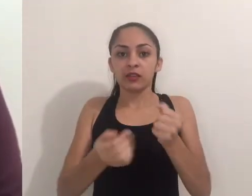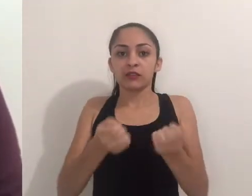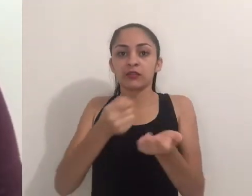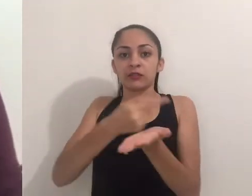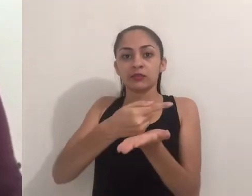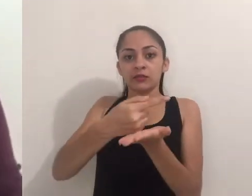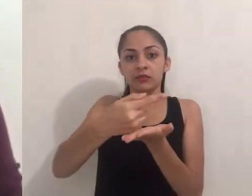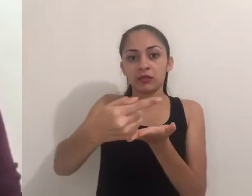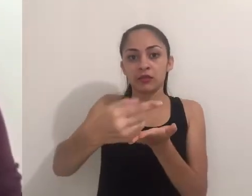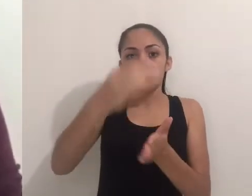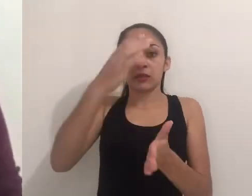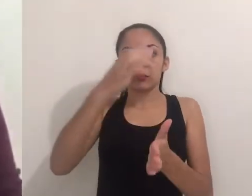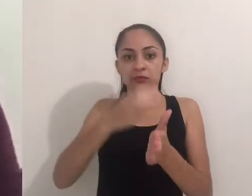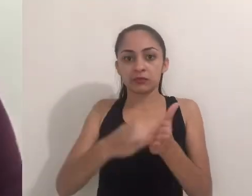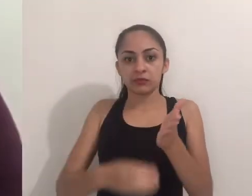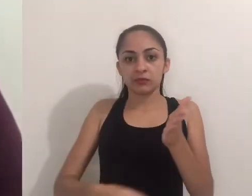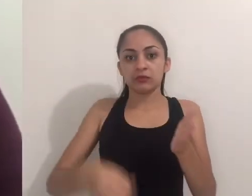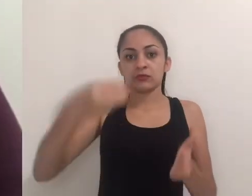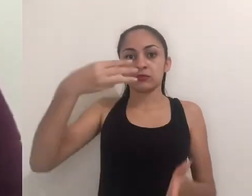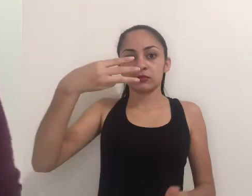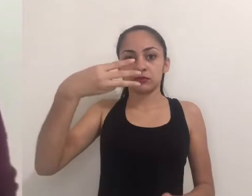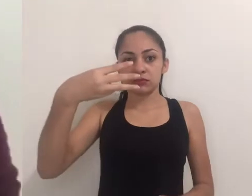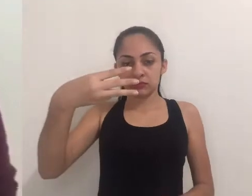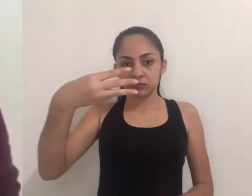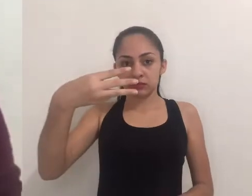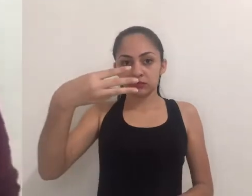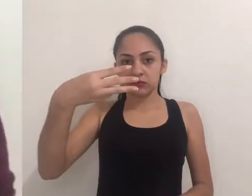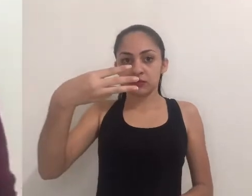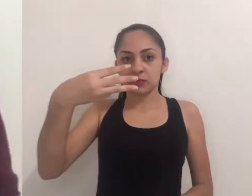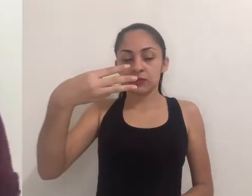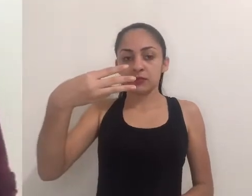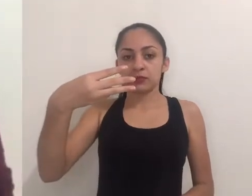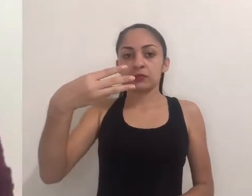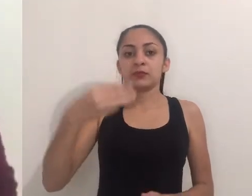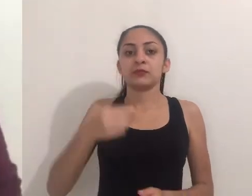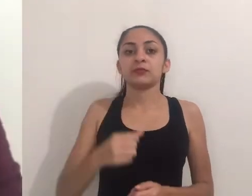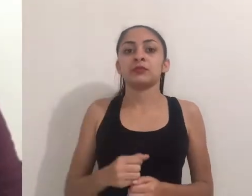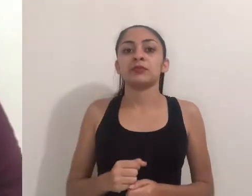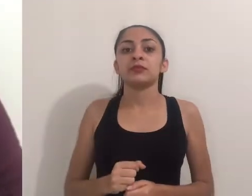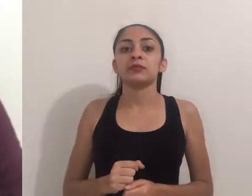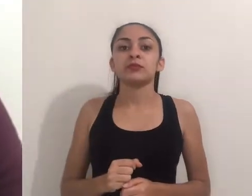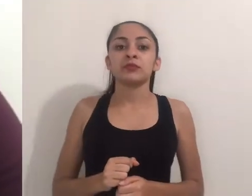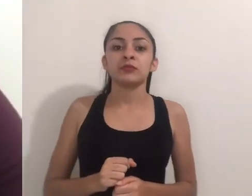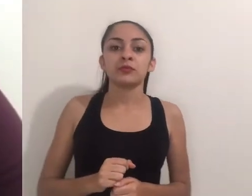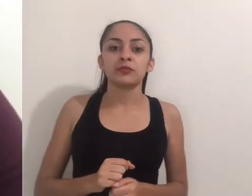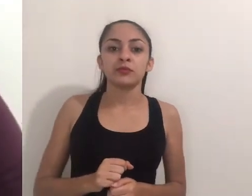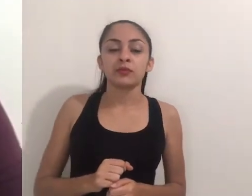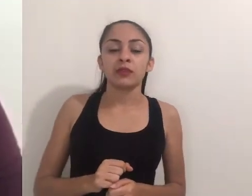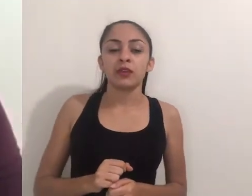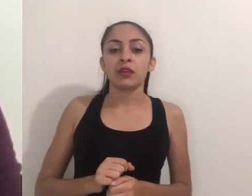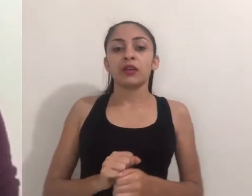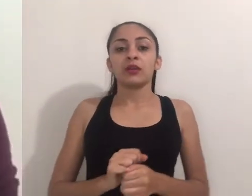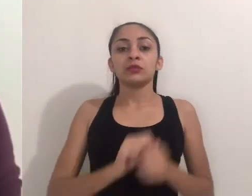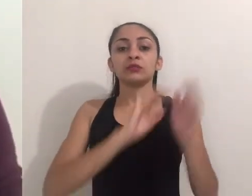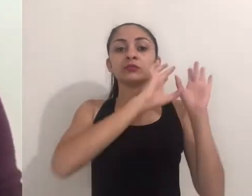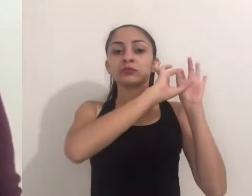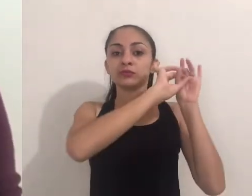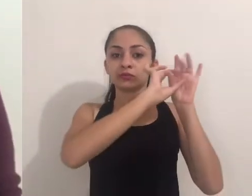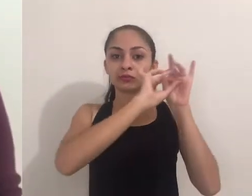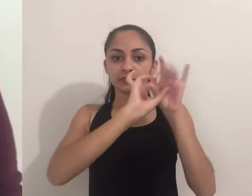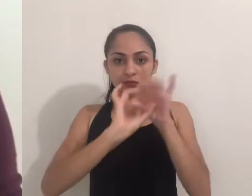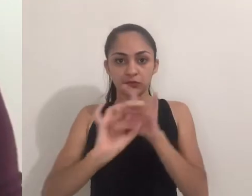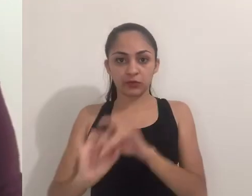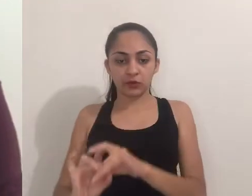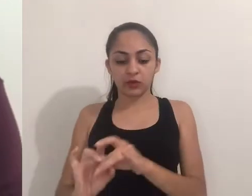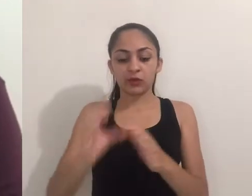Gênesis. É um capítulo bem extenso, então eu estarei fazendo a leitura de alguns versículos. É o capítulo em